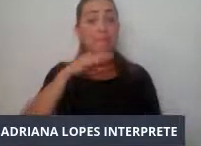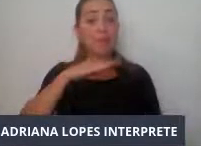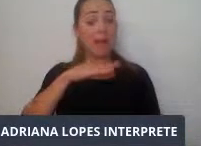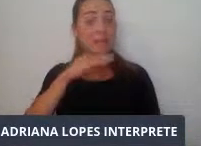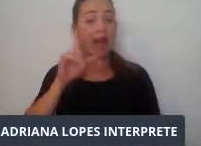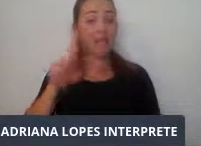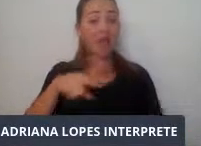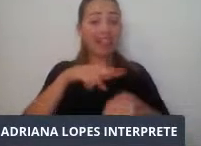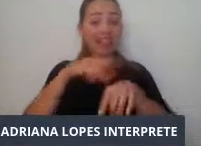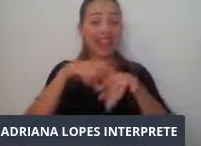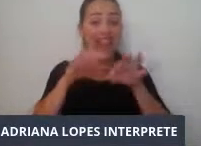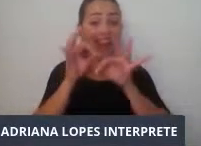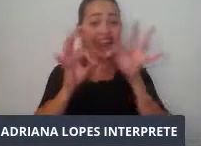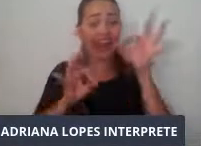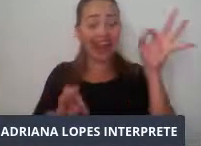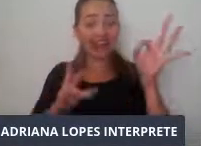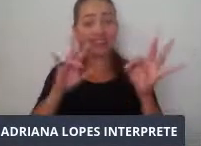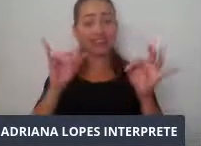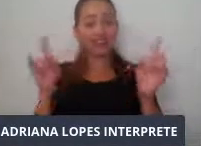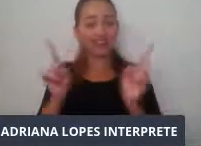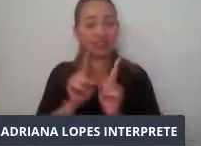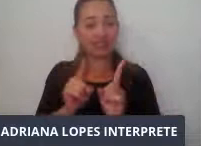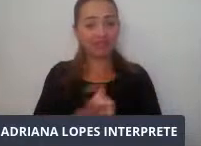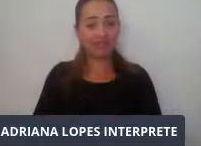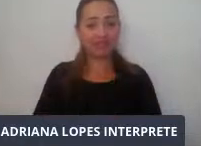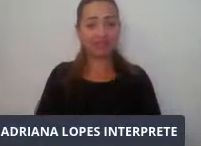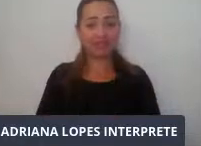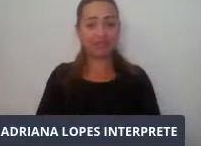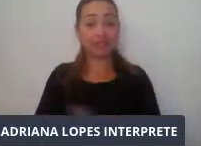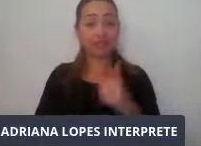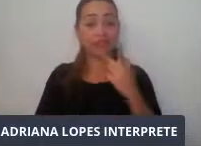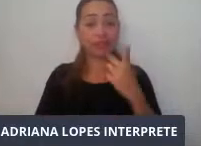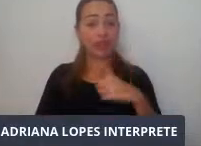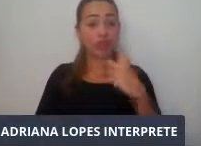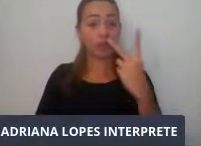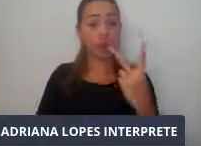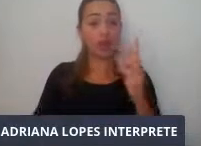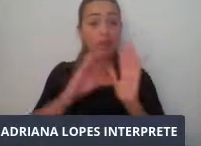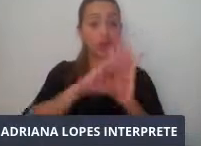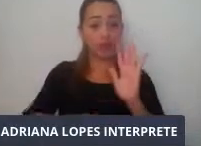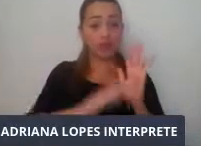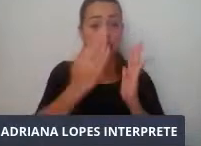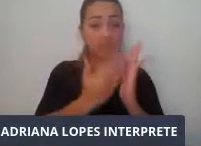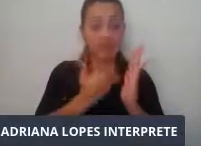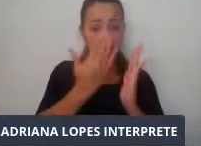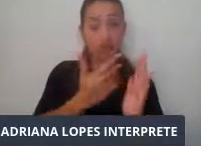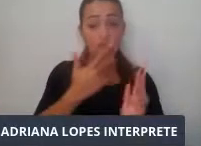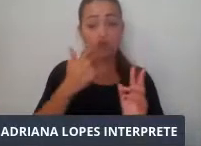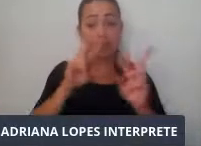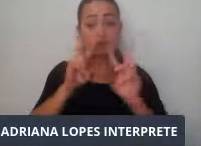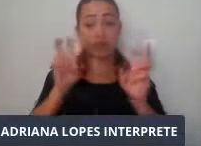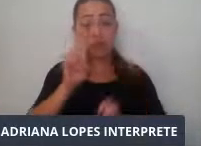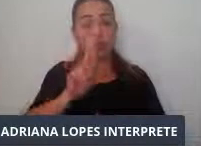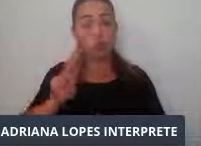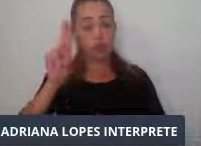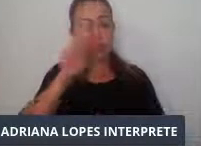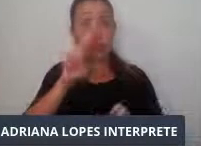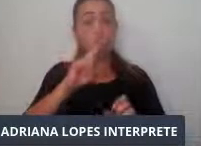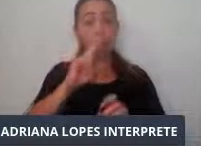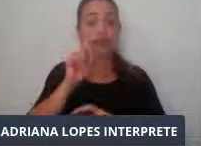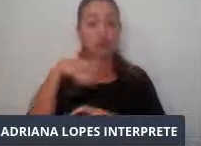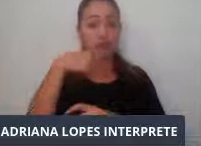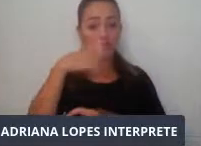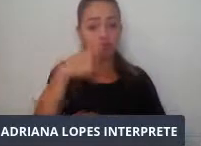tempo. Nós temos aí um capítulo de livro que também fala sobre o uso de vídeo no ensino de álgebra, e